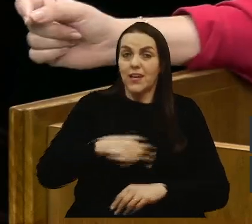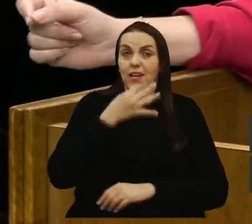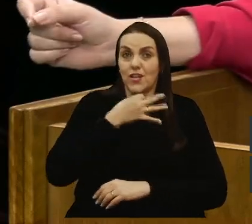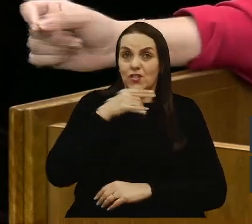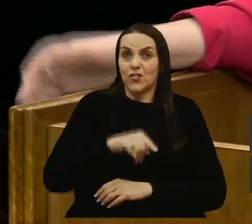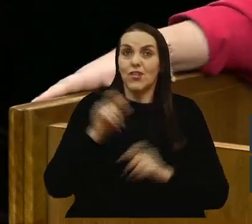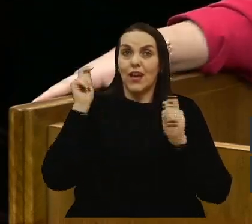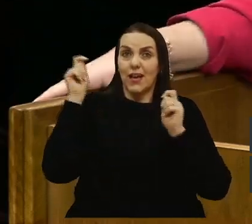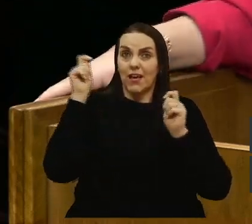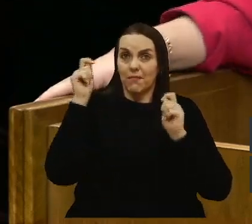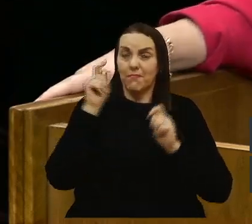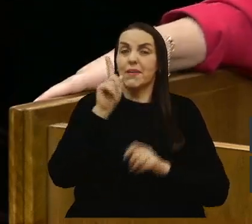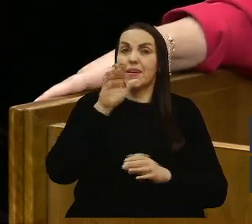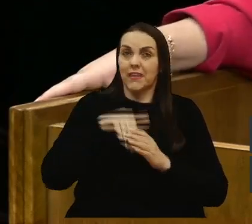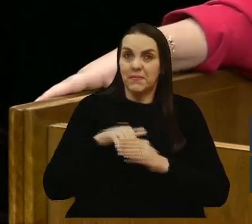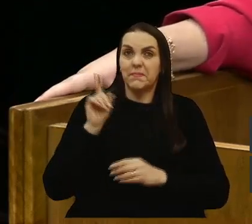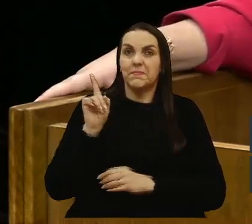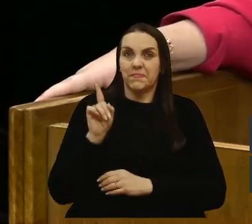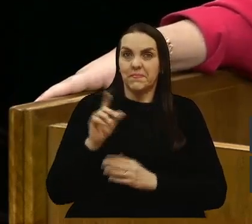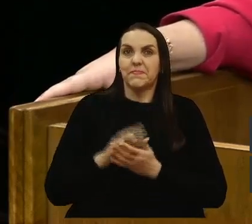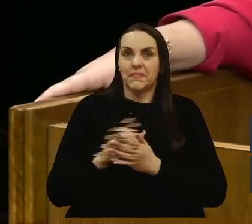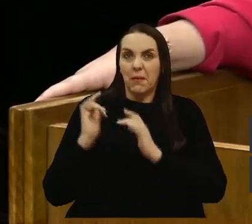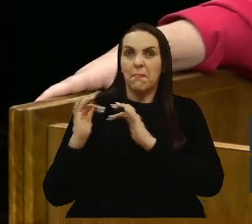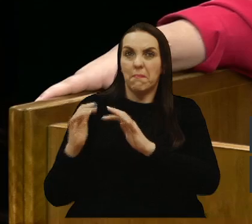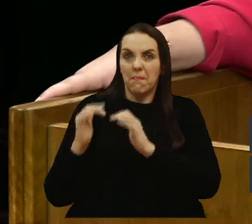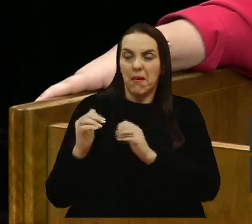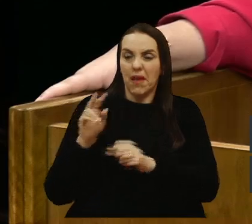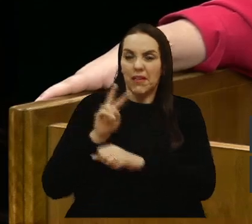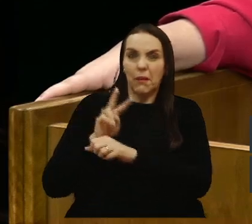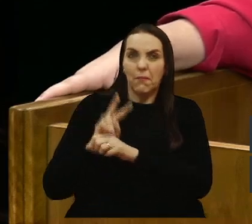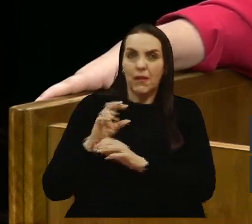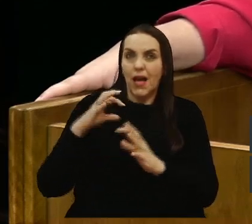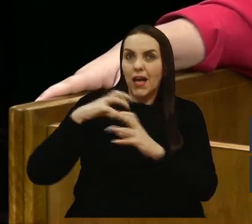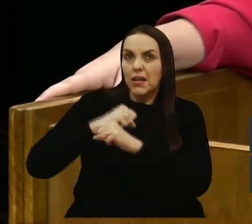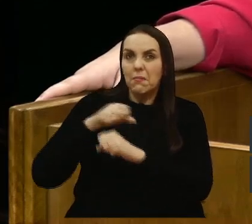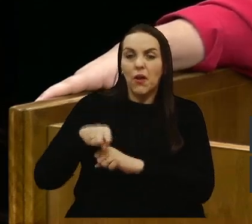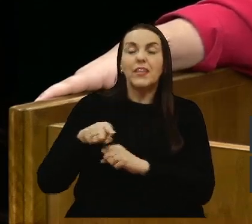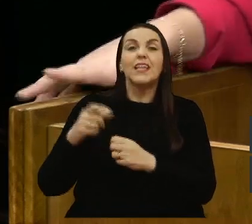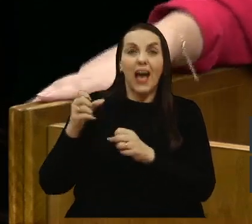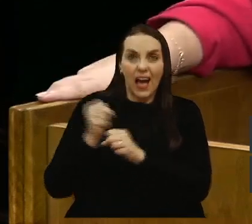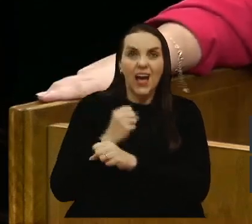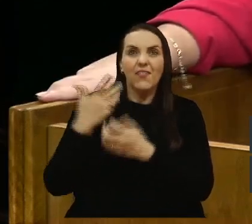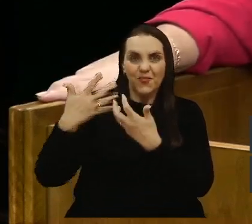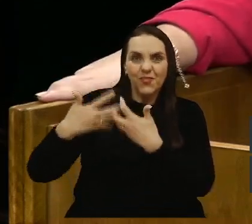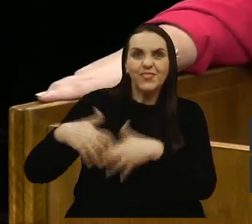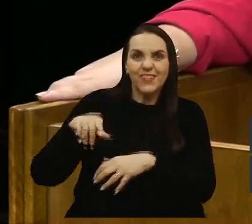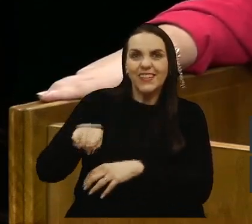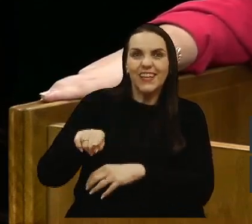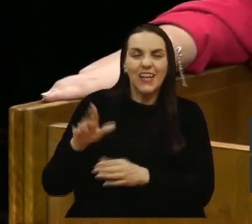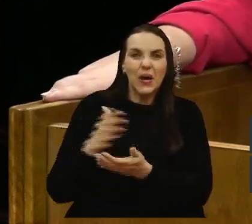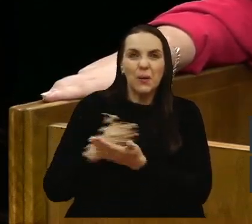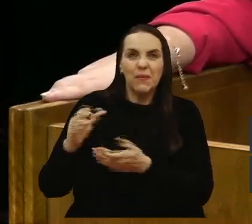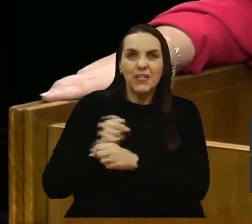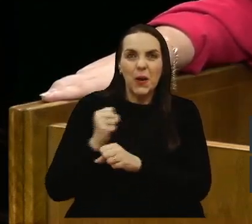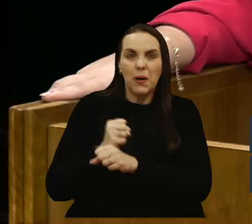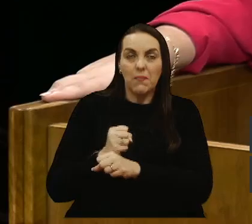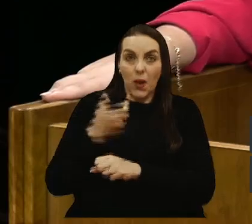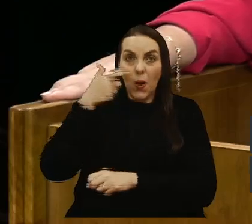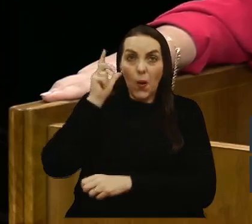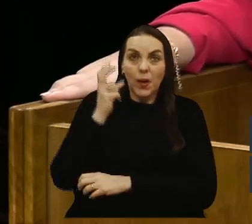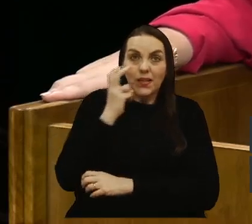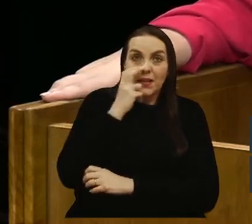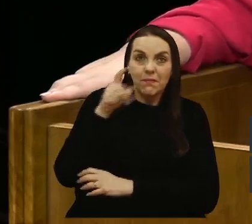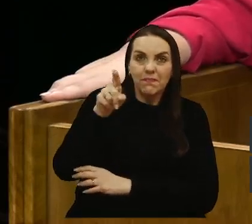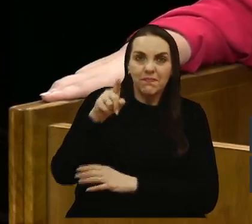campanha eleitoral, com máquina funcionando no Parque de Proteção Animal, dizendo que a obra estava começando. Ontem, vereadora Andressa, que foi assinada